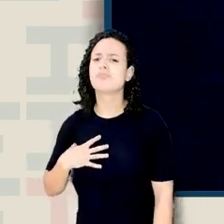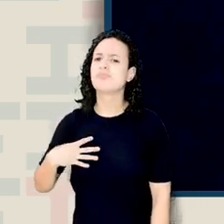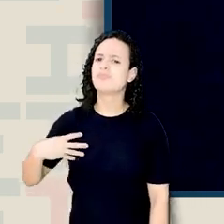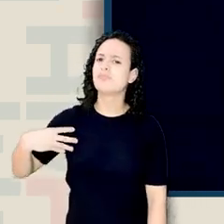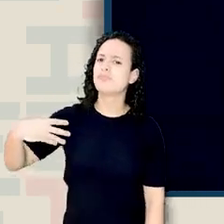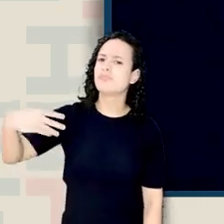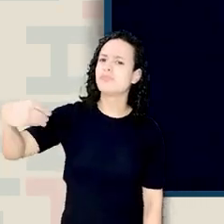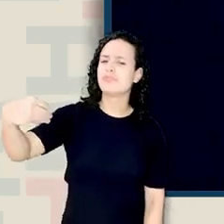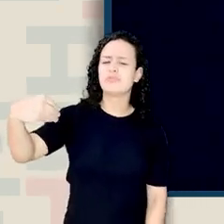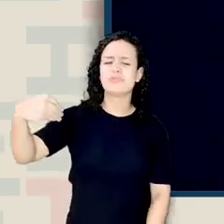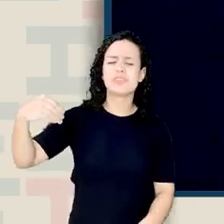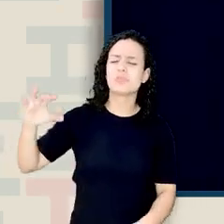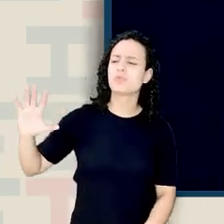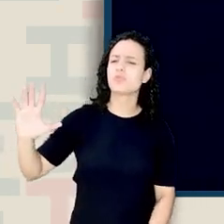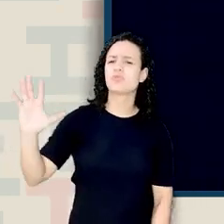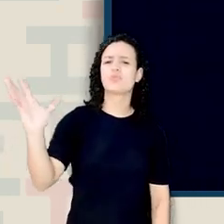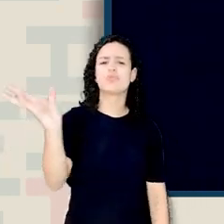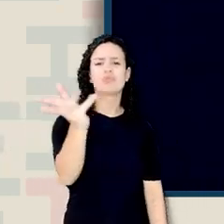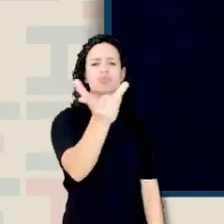toda cor.